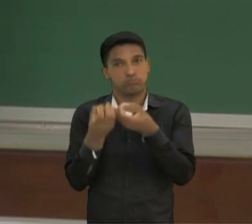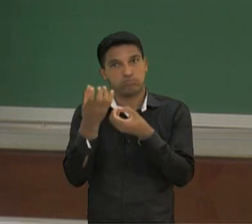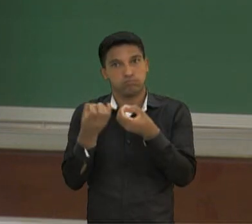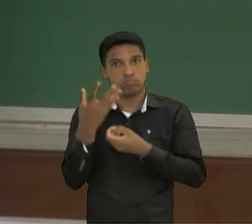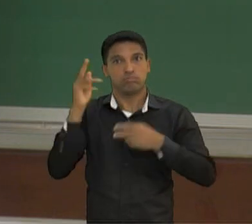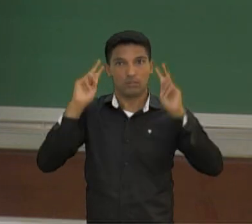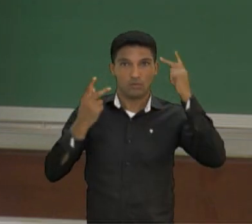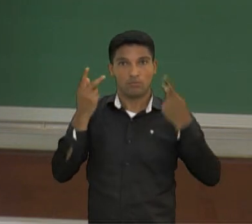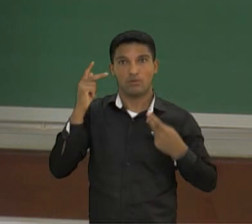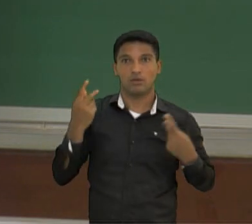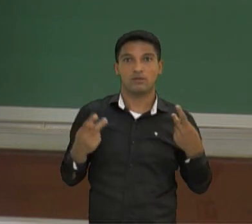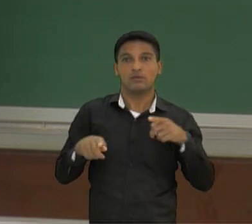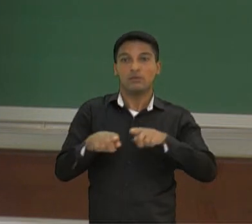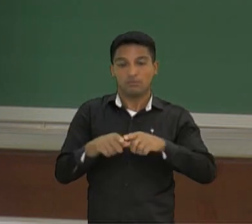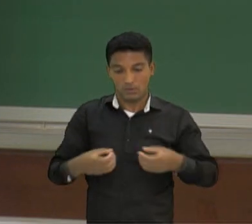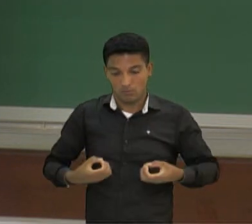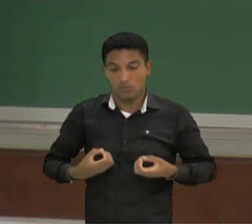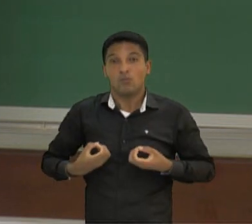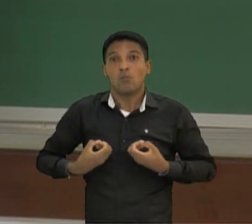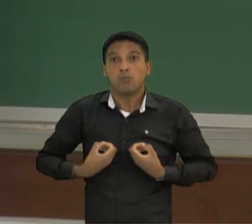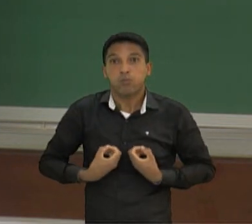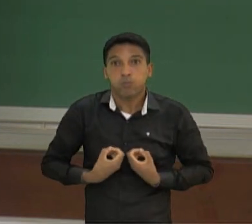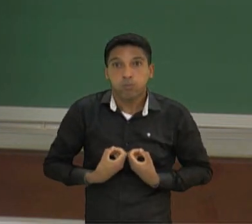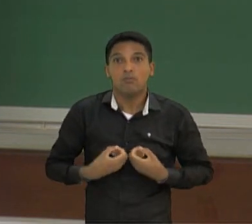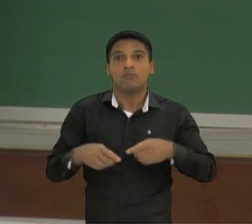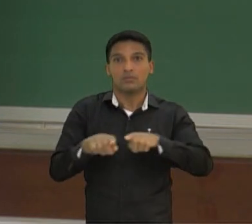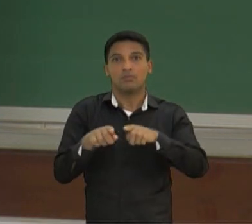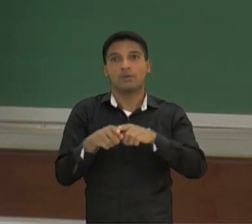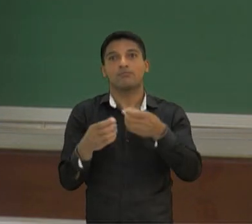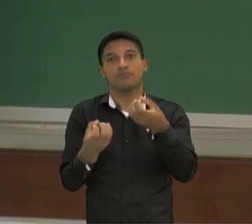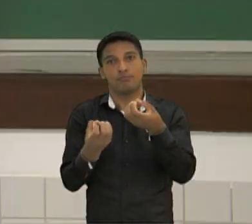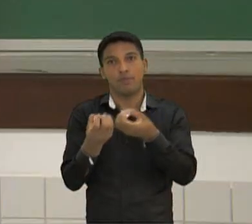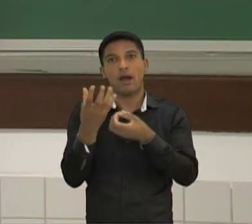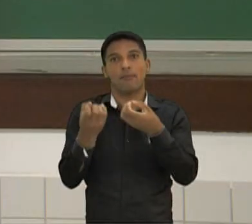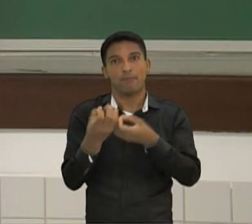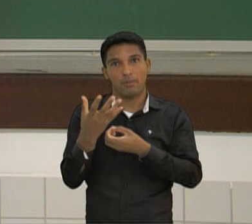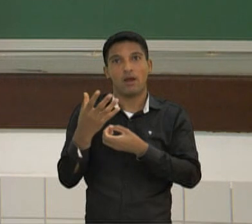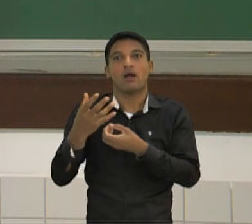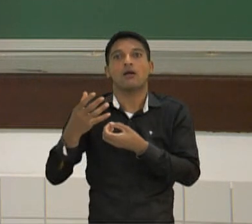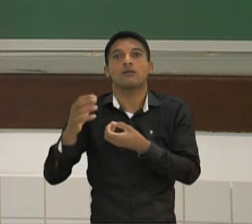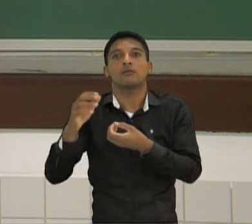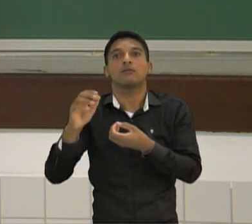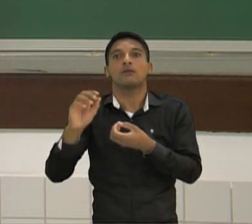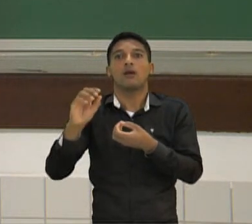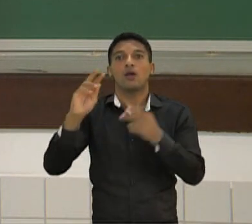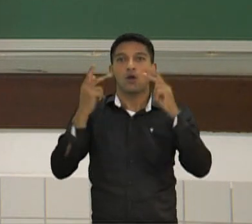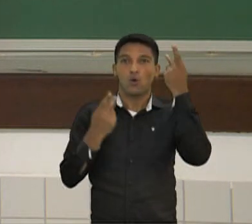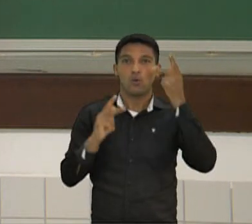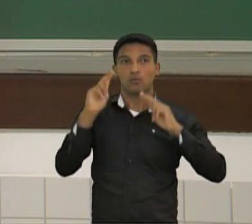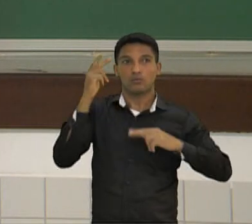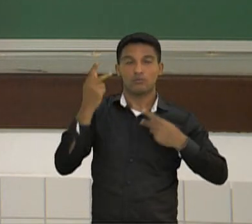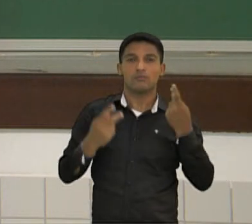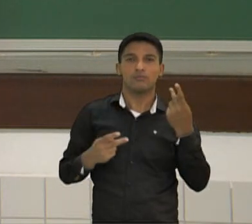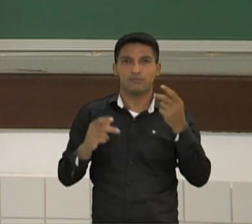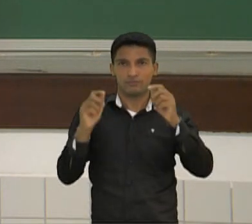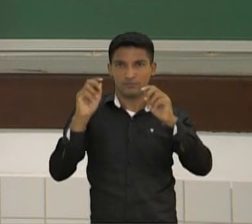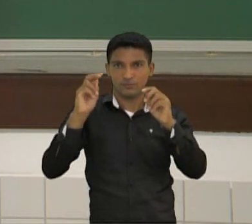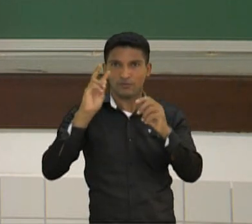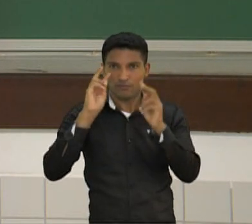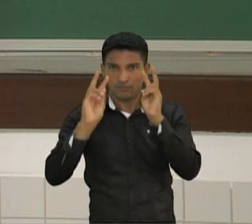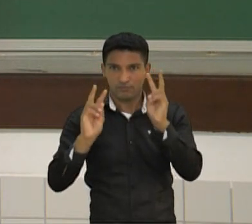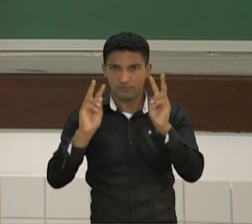nosso corpo. Além disso, nós temos uma outra forma de comunicação, que é realizada